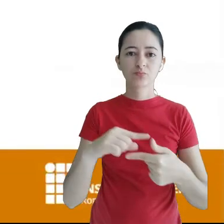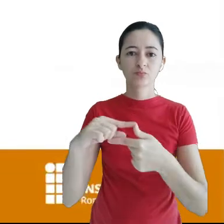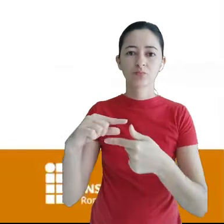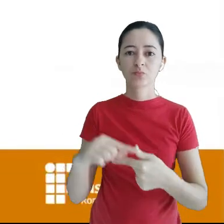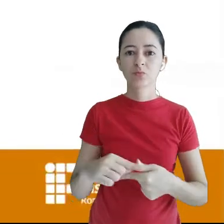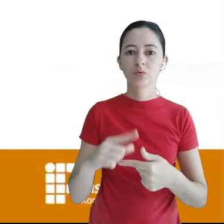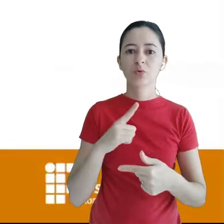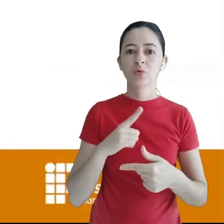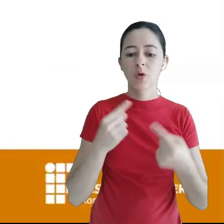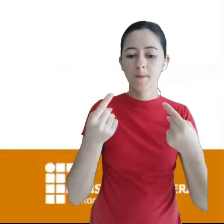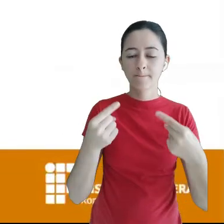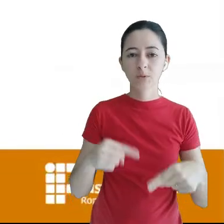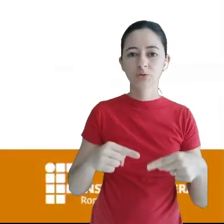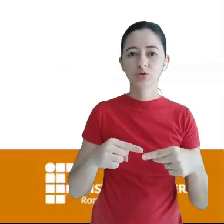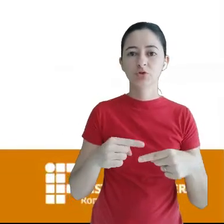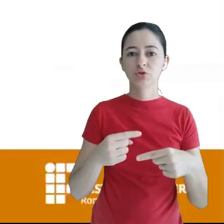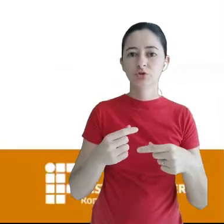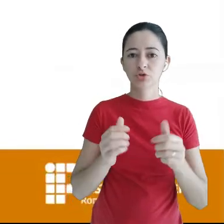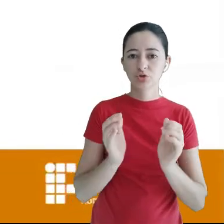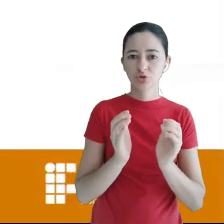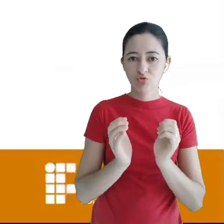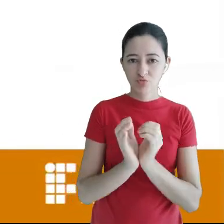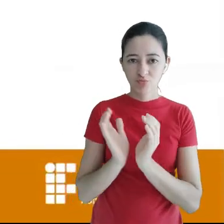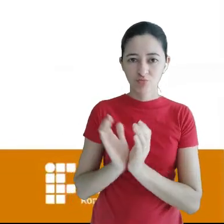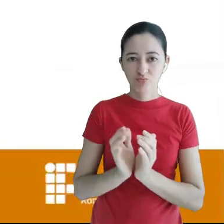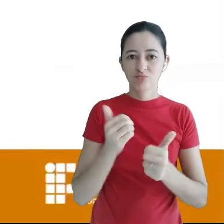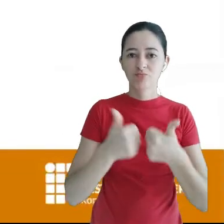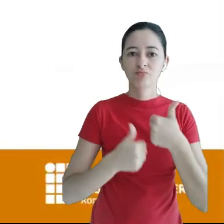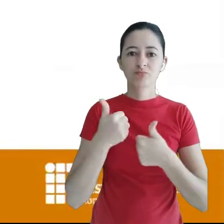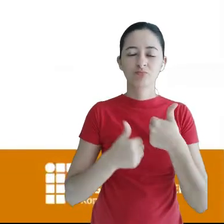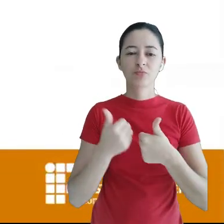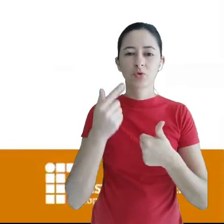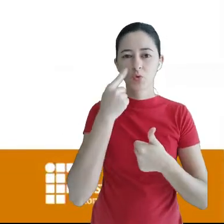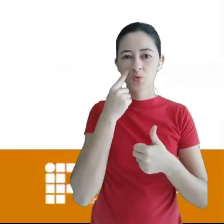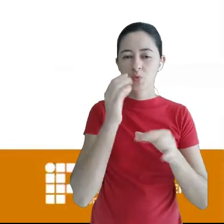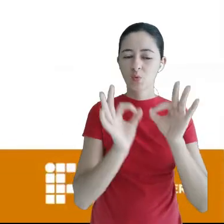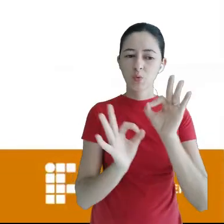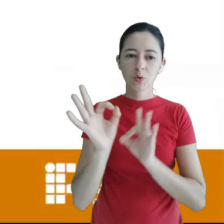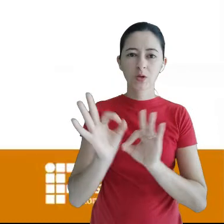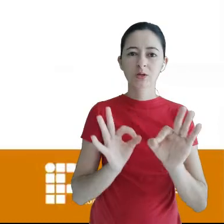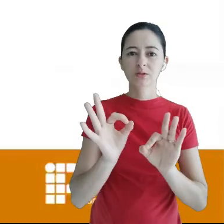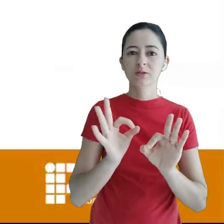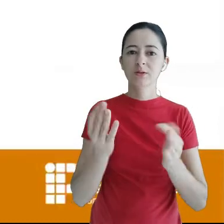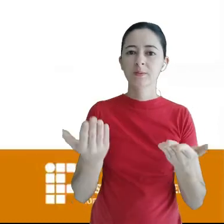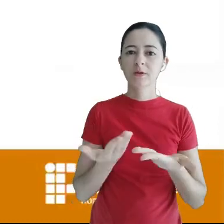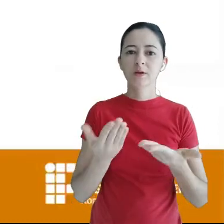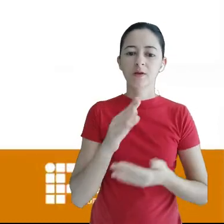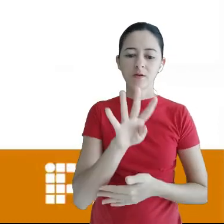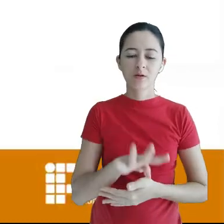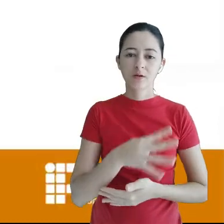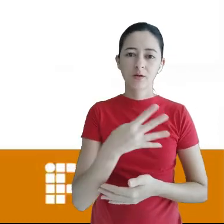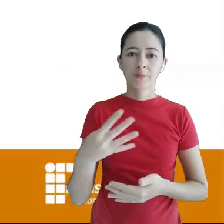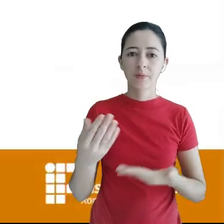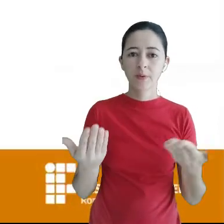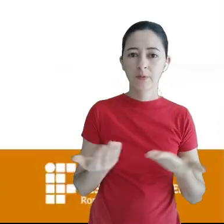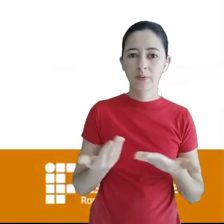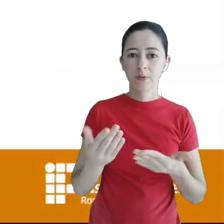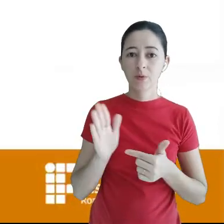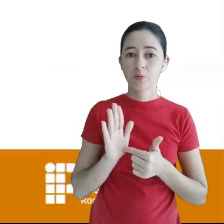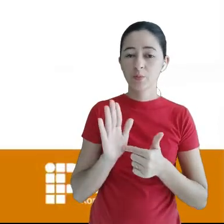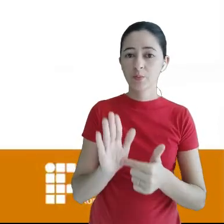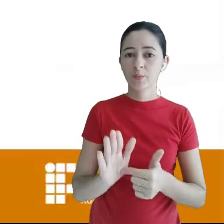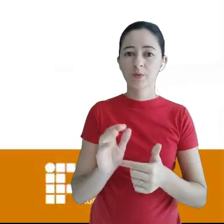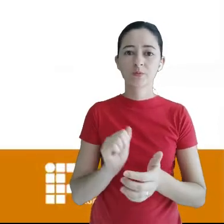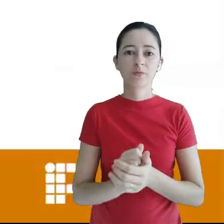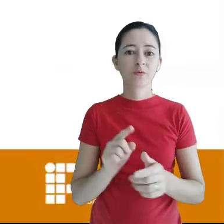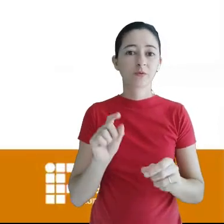campeonato de futebol. Lembra? Então, estamos aqui as tabelas que eu levantei, se eu estou usando o meu exemplo, e aí eu quero que vocês, a partir